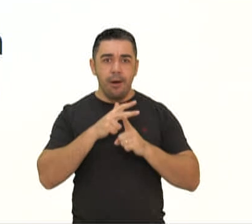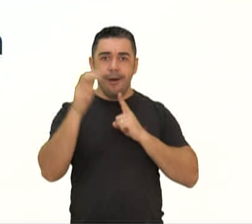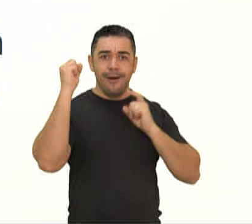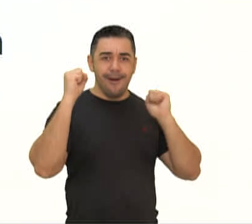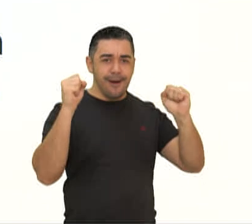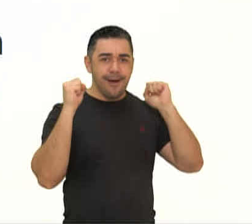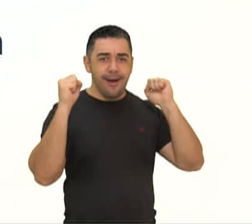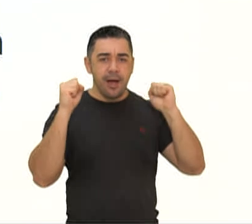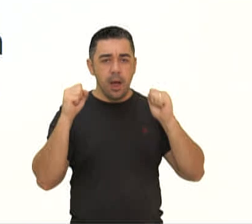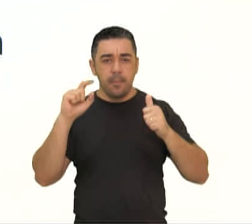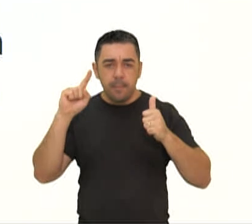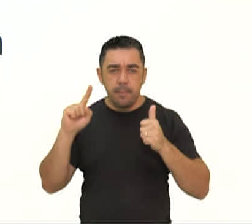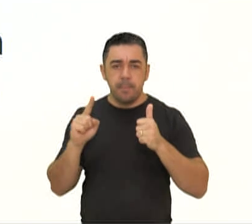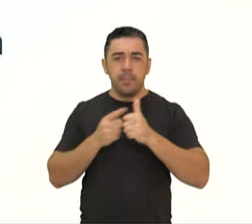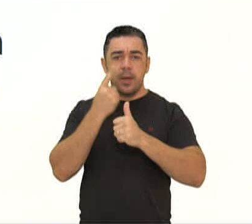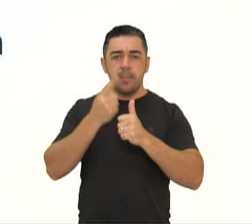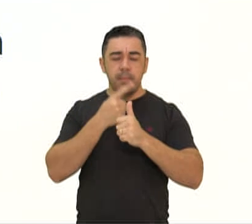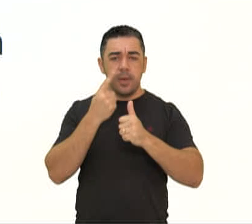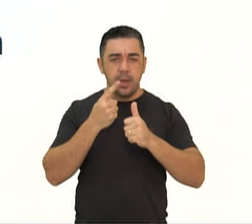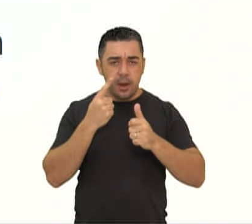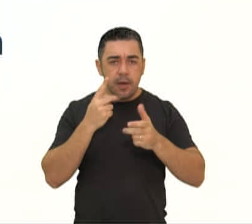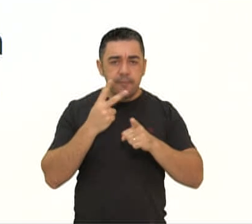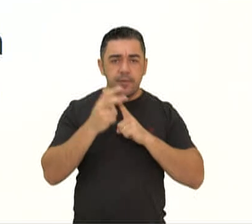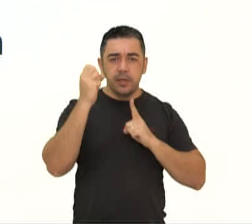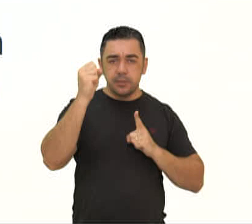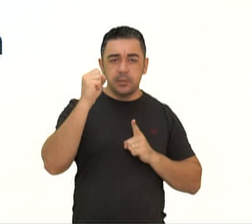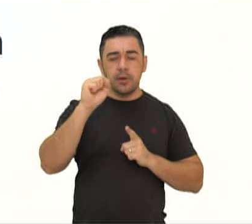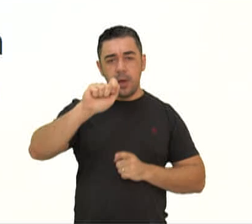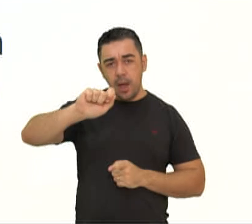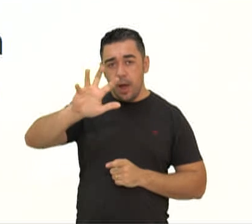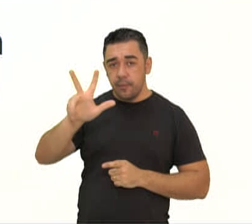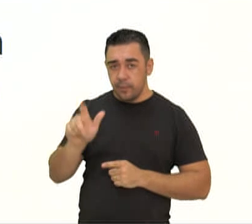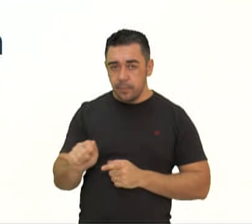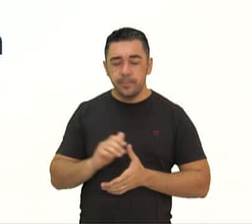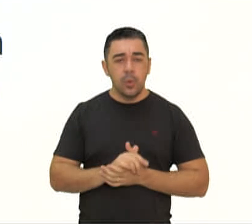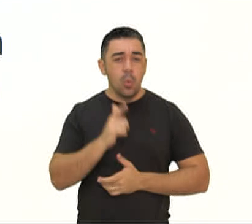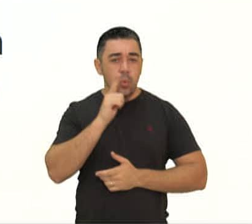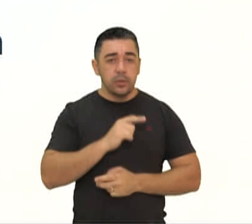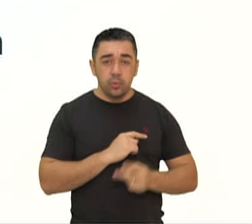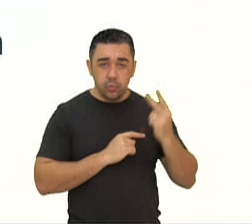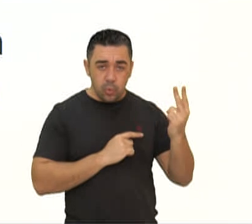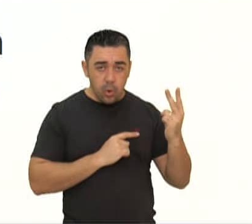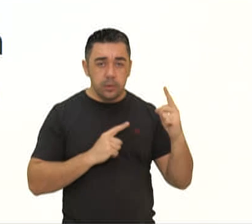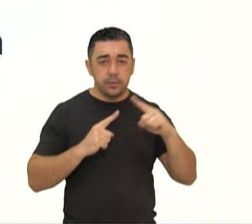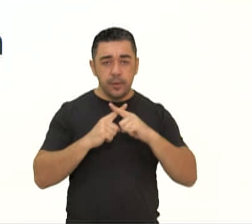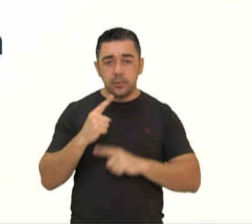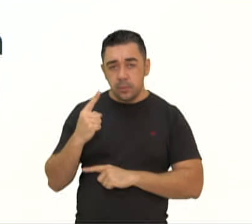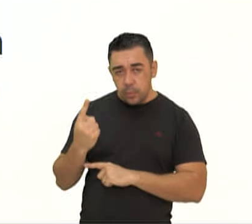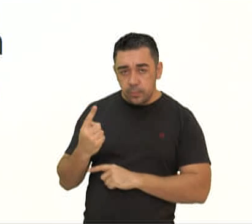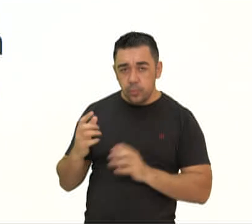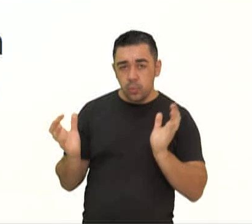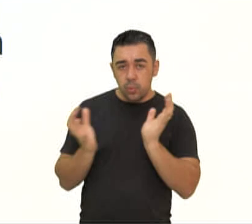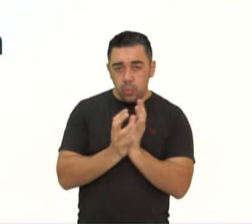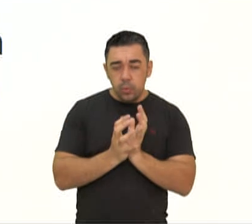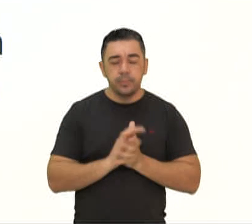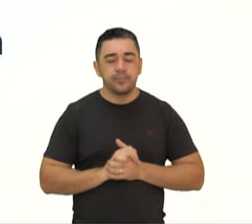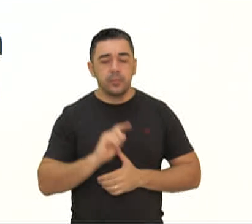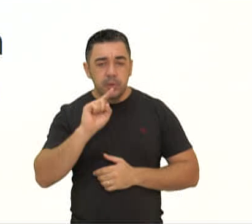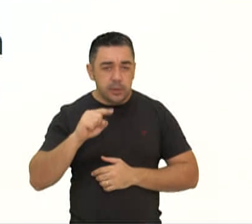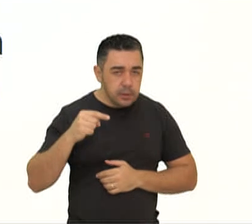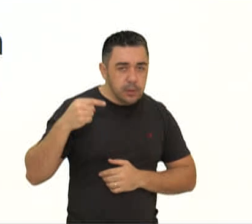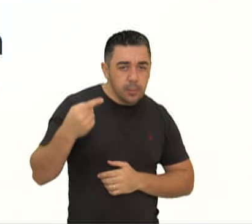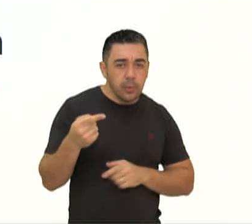de um time africano na Copa do Mundo da Rússia, que terminou em 2-1 para os senegalenses. Após a seleção